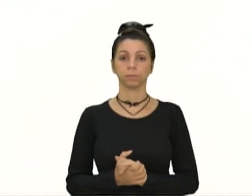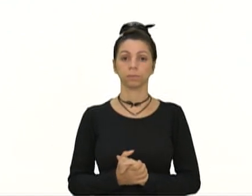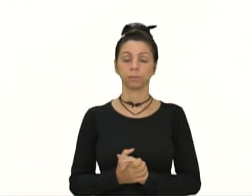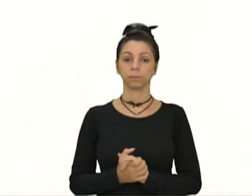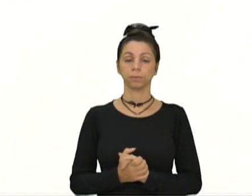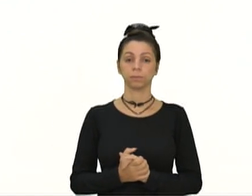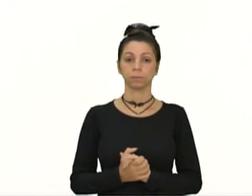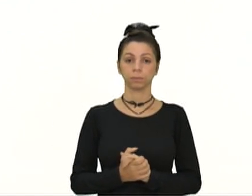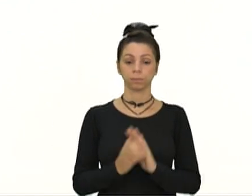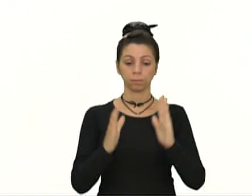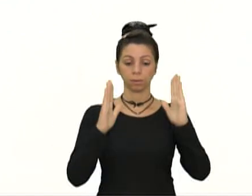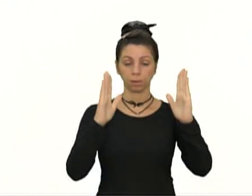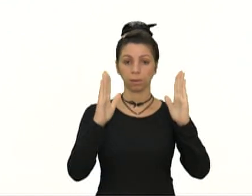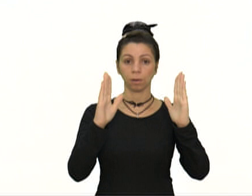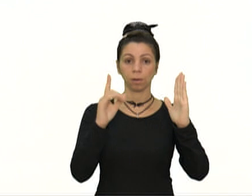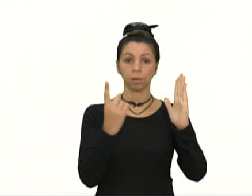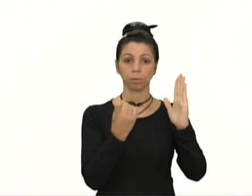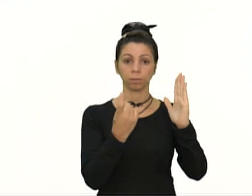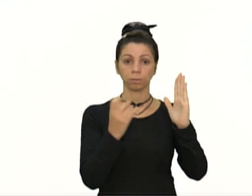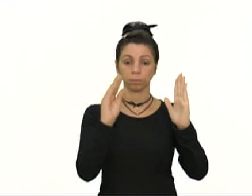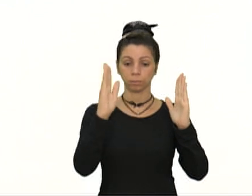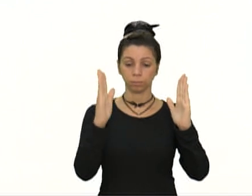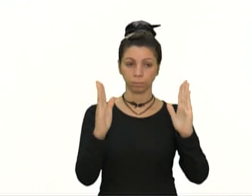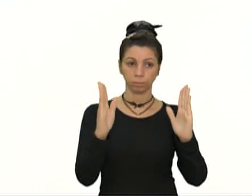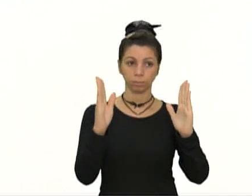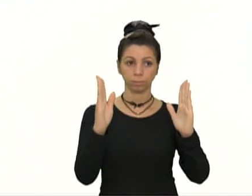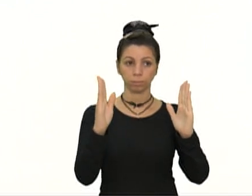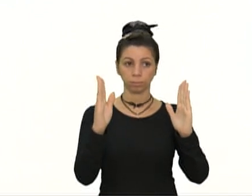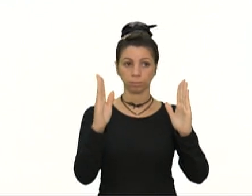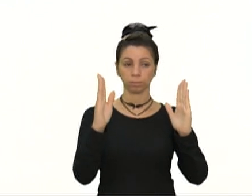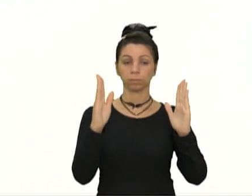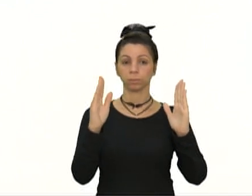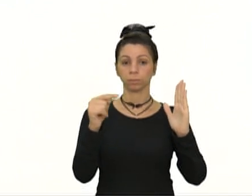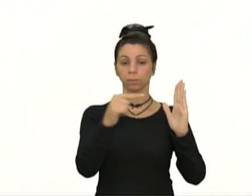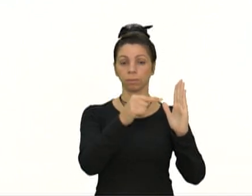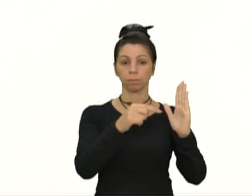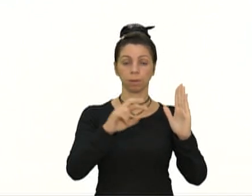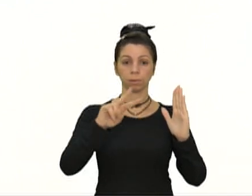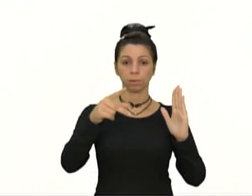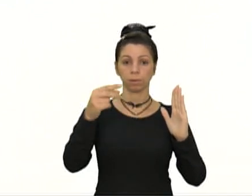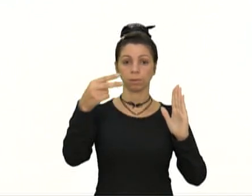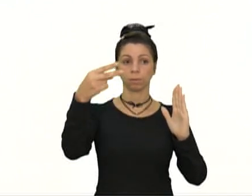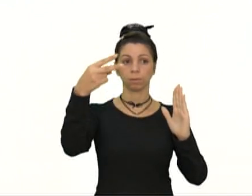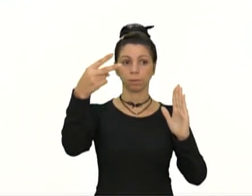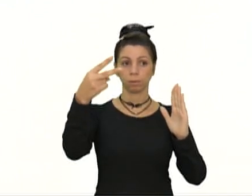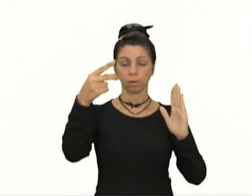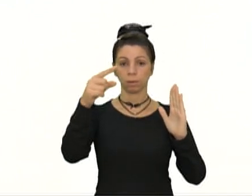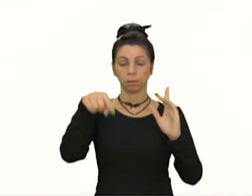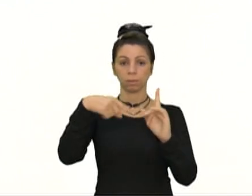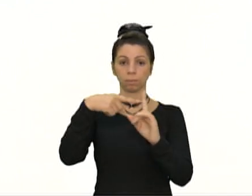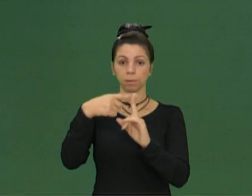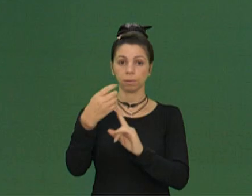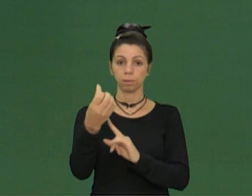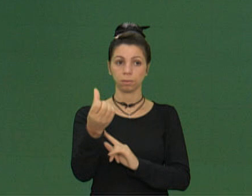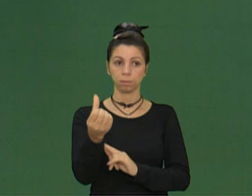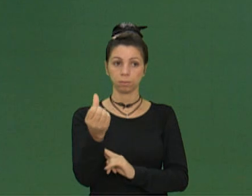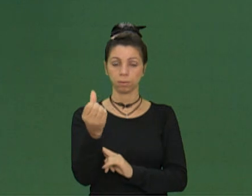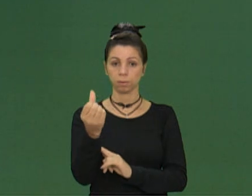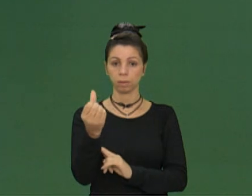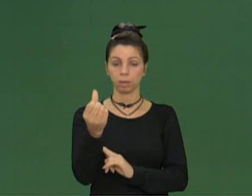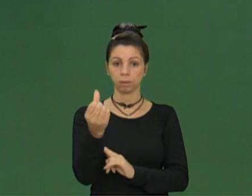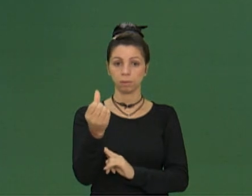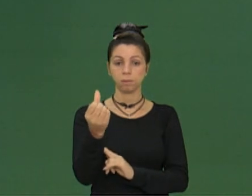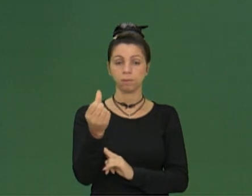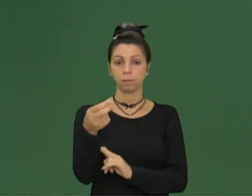né, o módulo aqui, que eu fiz, que é menos x² mais 6 igual 2x menos 2. O